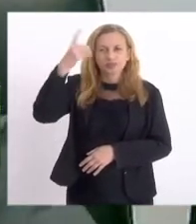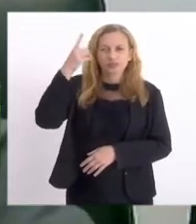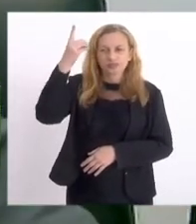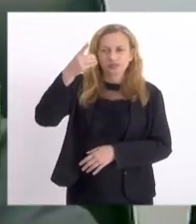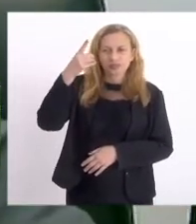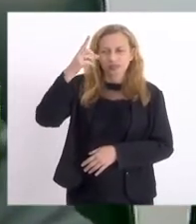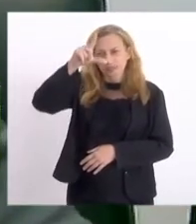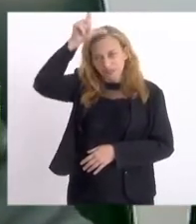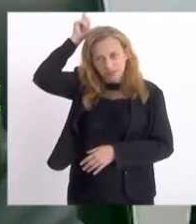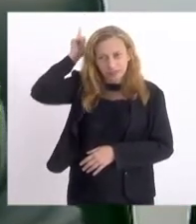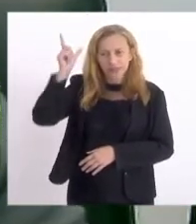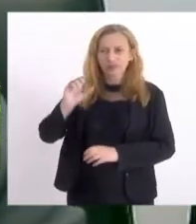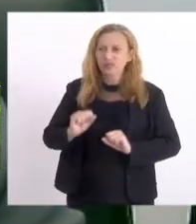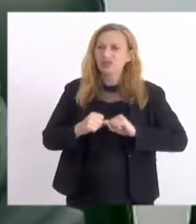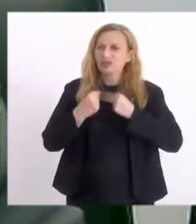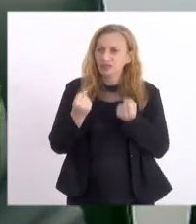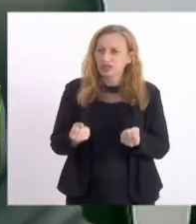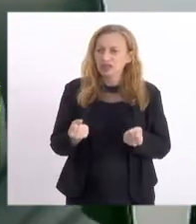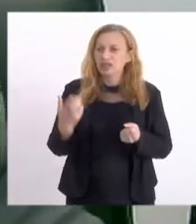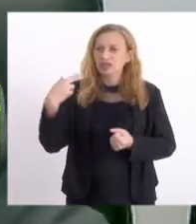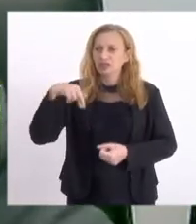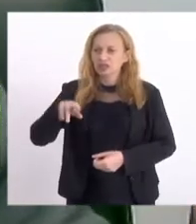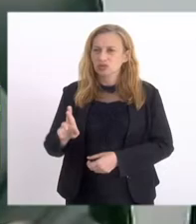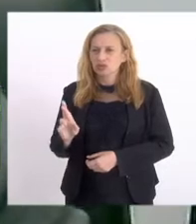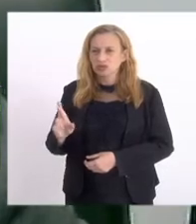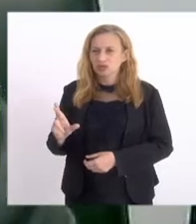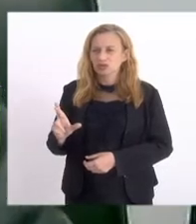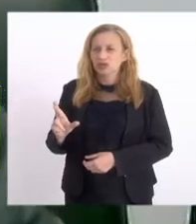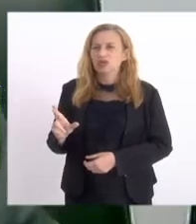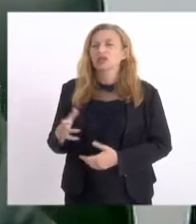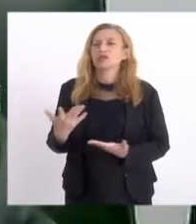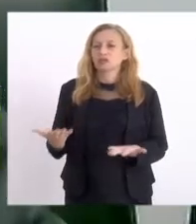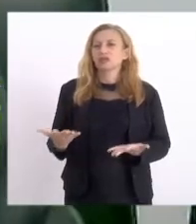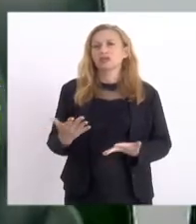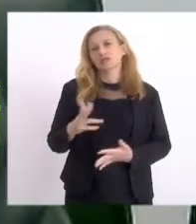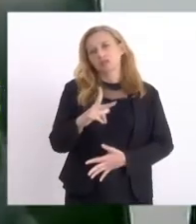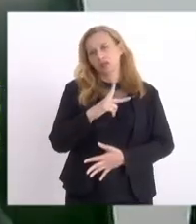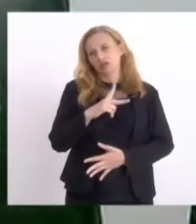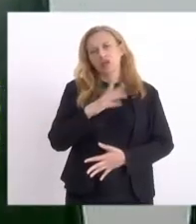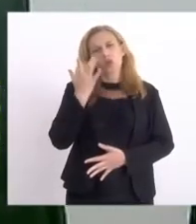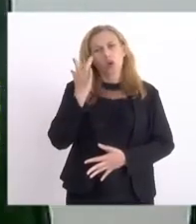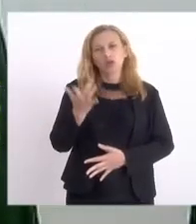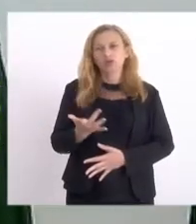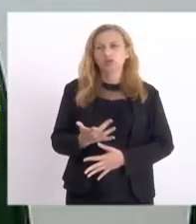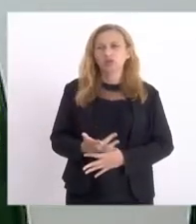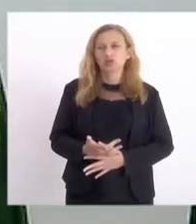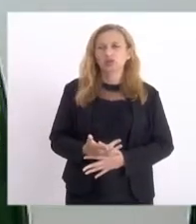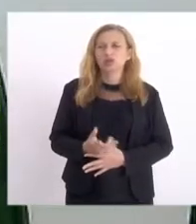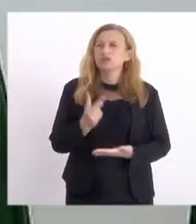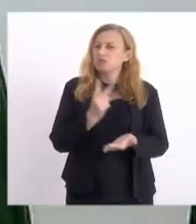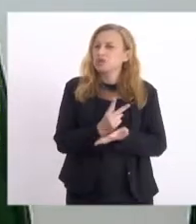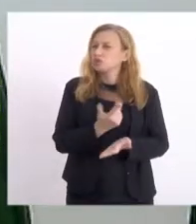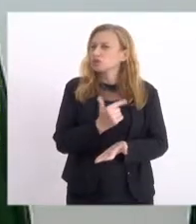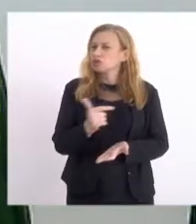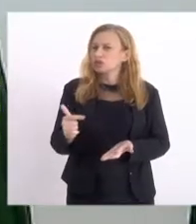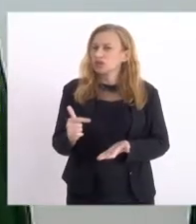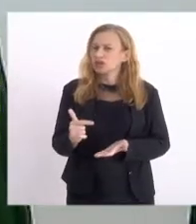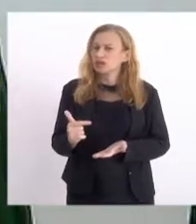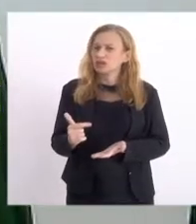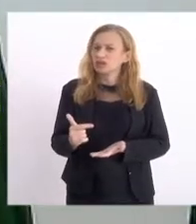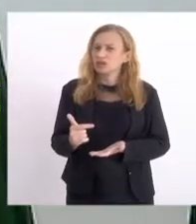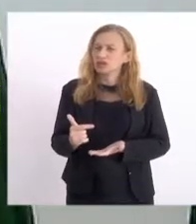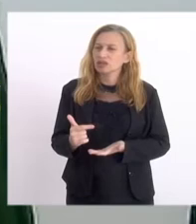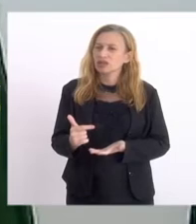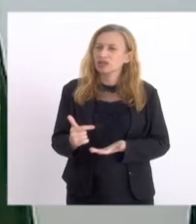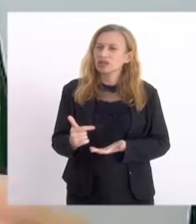Especificamente a defesa das religiões de matriz africana. Então, eu, particularmente, acho que, ainda que não há